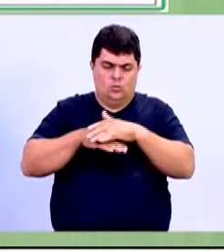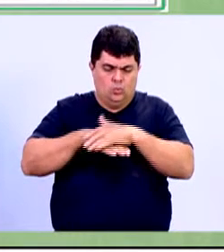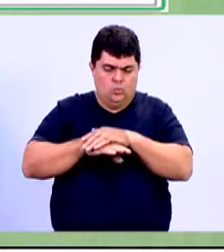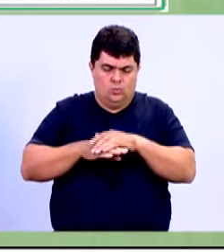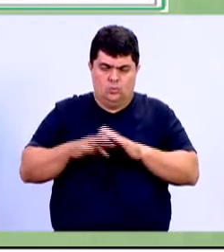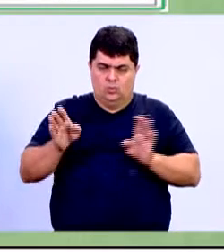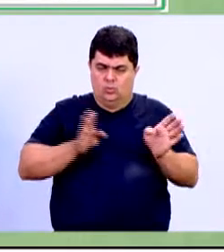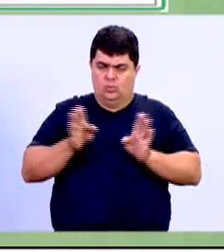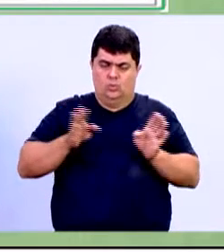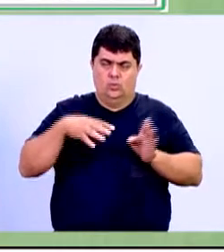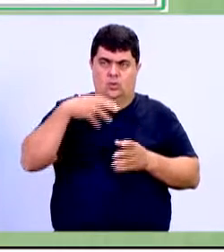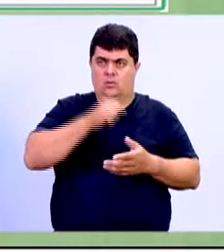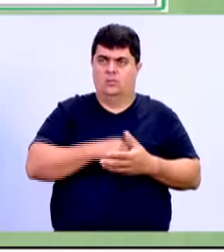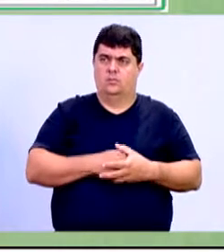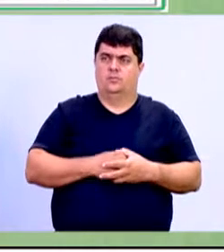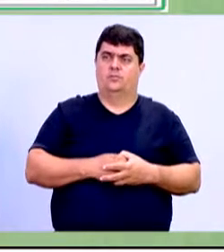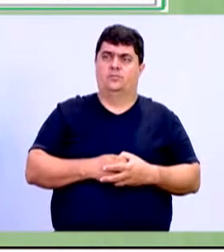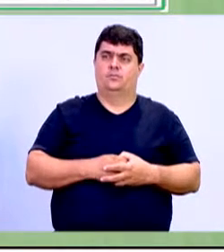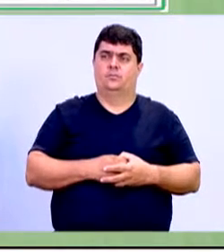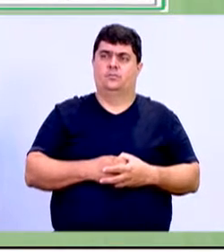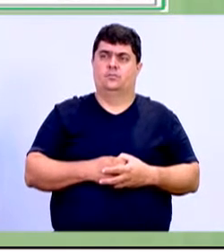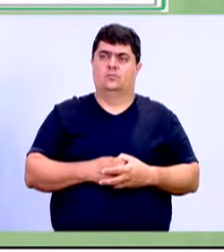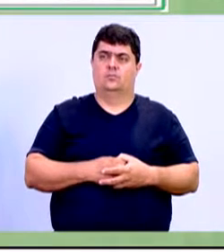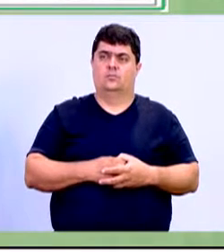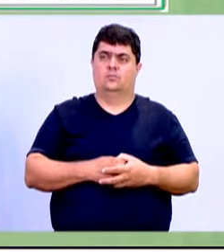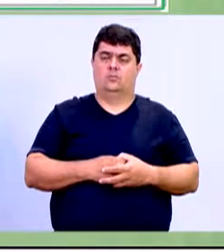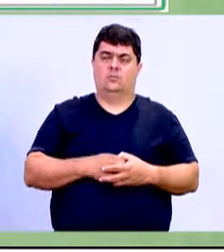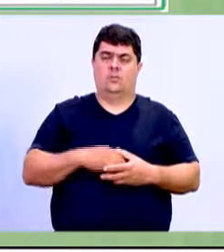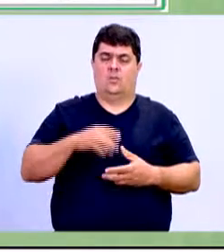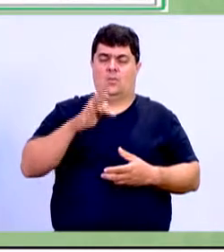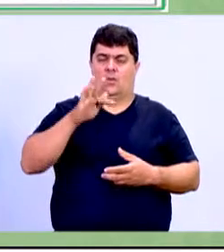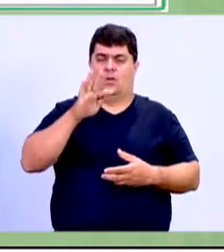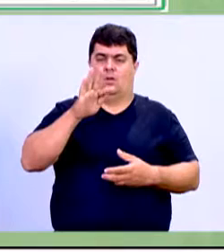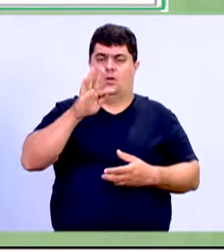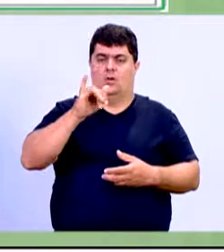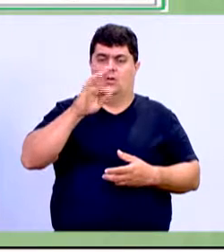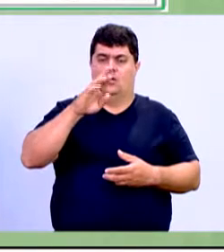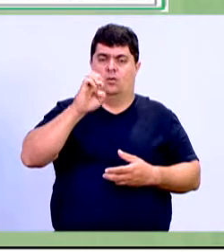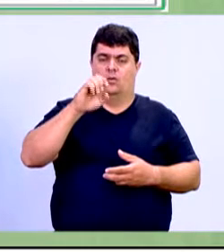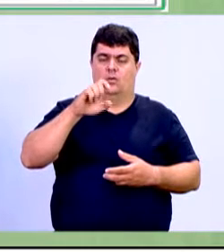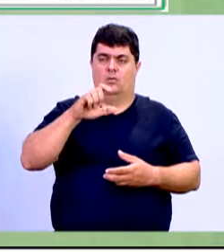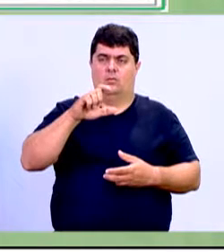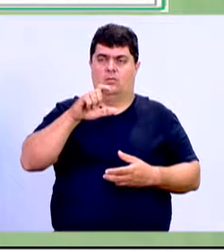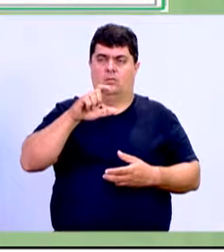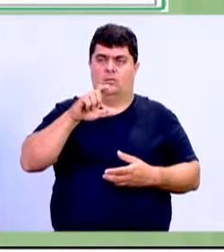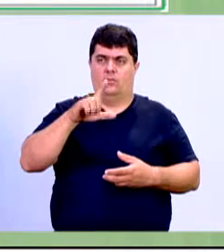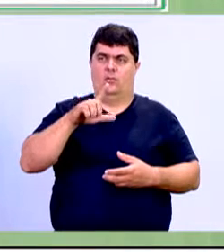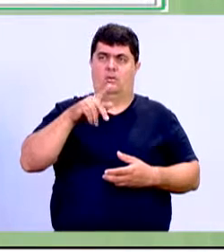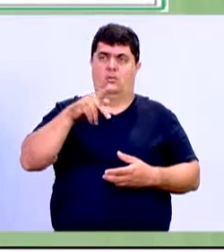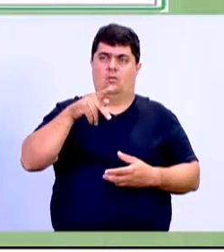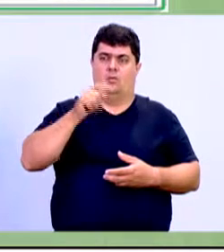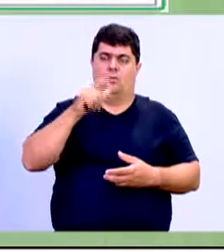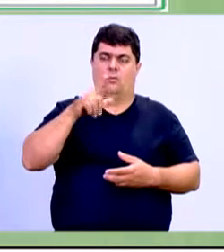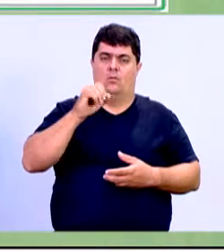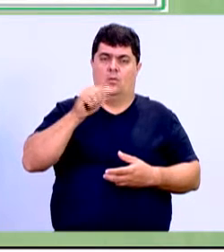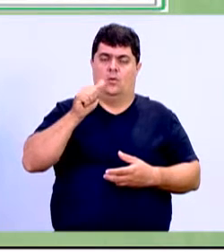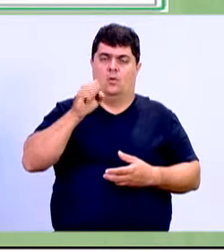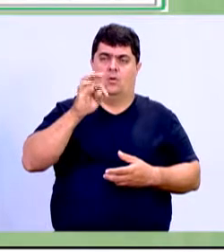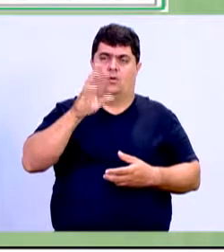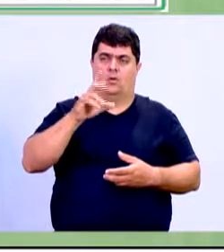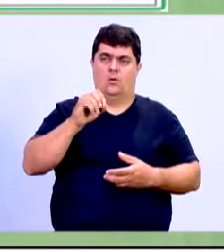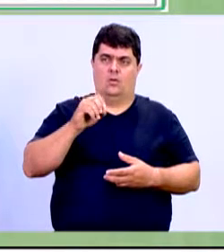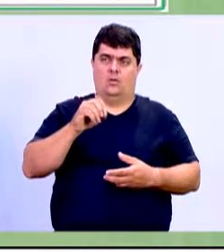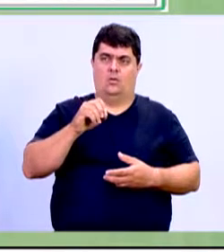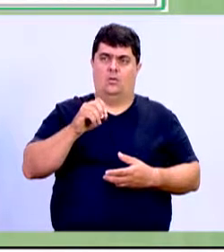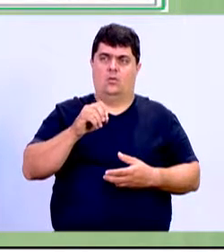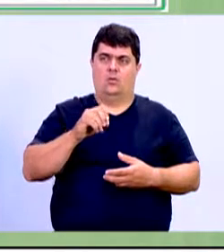sites simultaneamente. Aqui nós temos um firewall Palo Alto, né? O firewall Palo Alto é um firewall hardware, né?